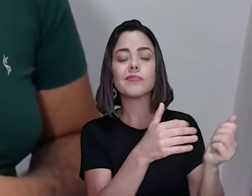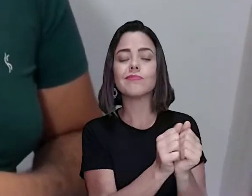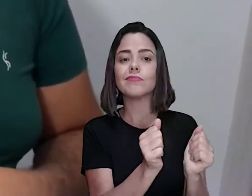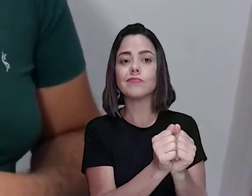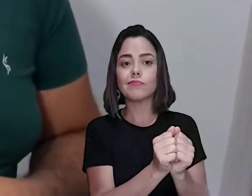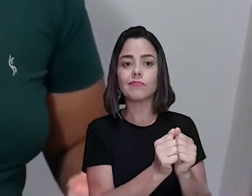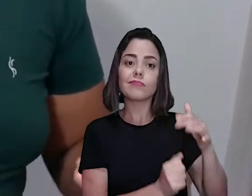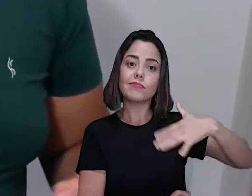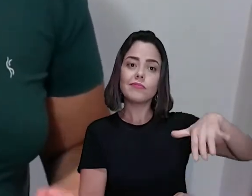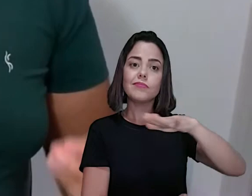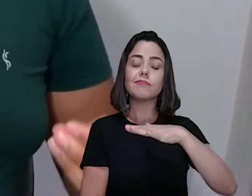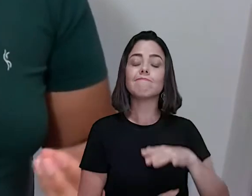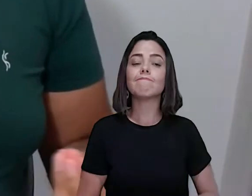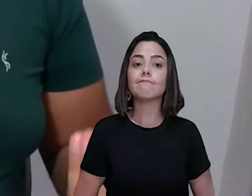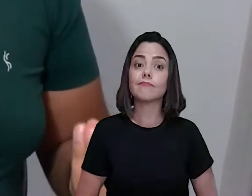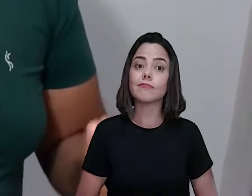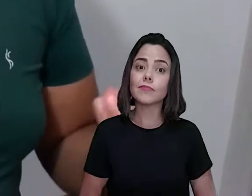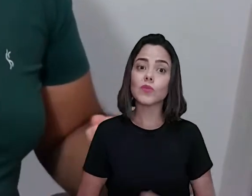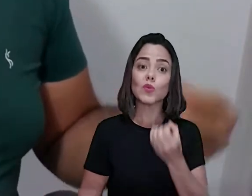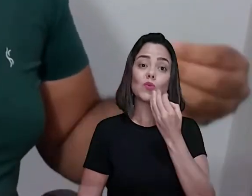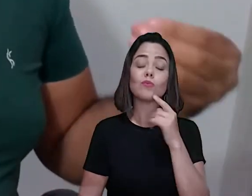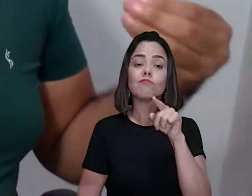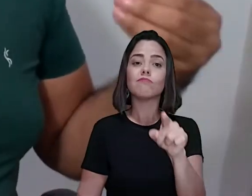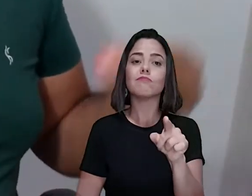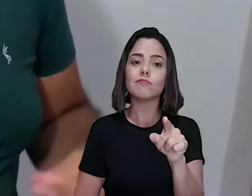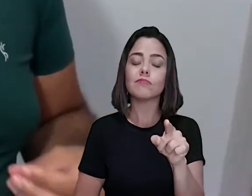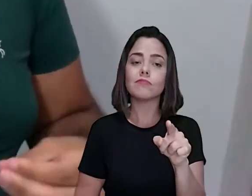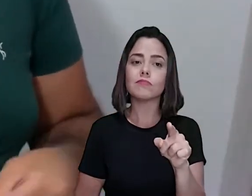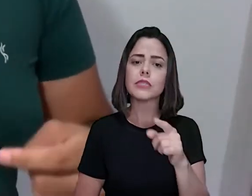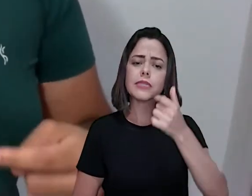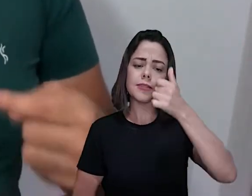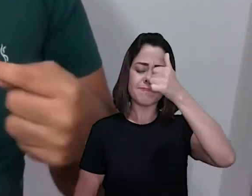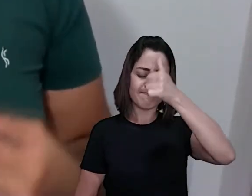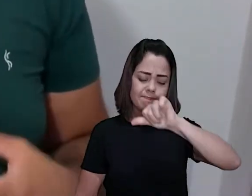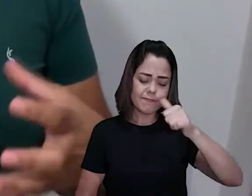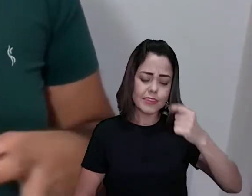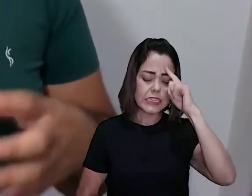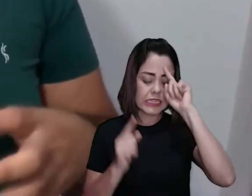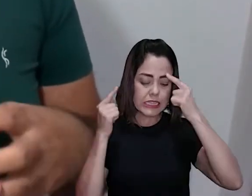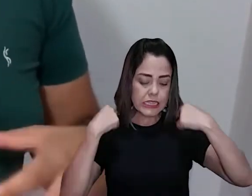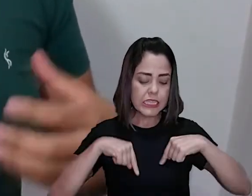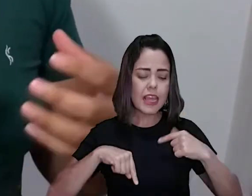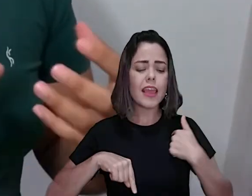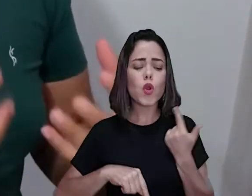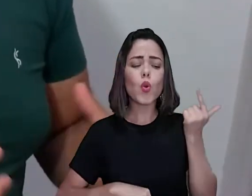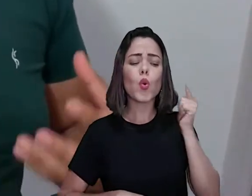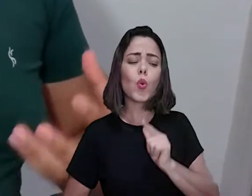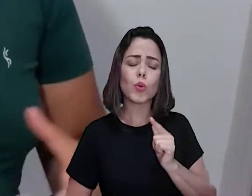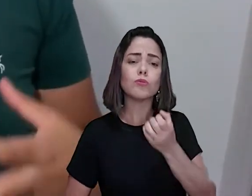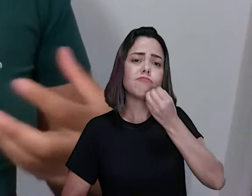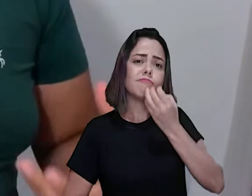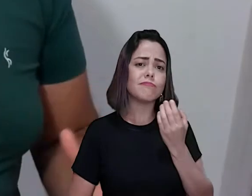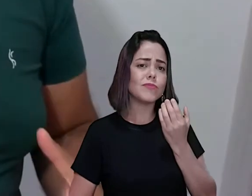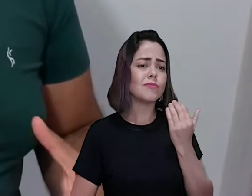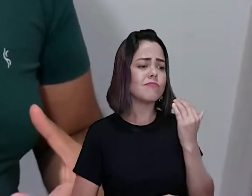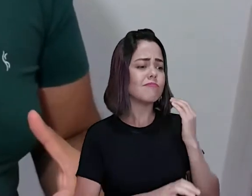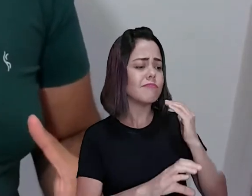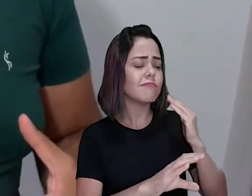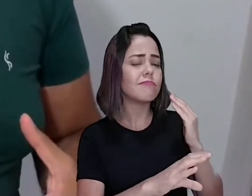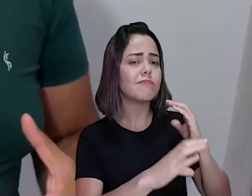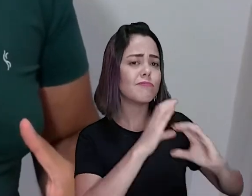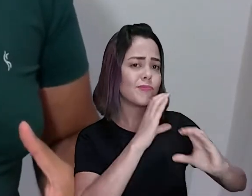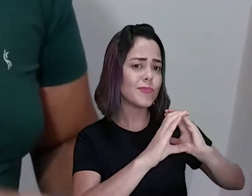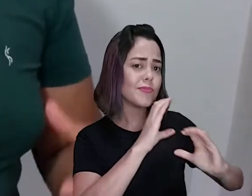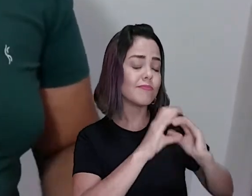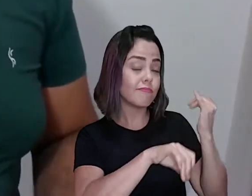com essa instituição. Então, é bom que você faça essa autoanálise para ver se você se considera uma pessoa capaz de interagir com